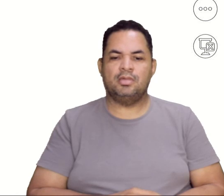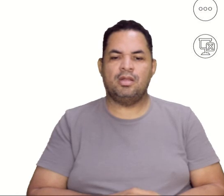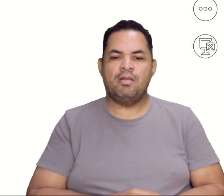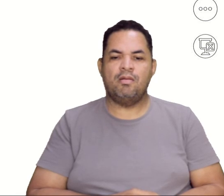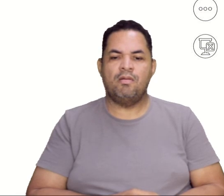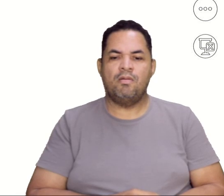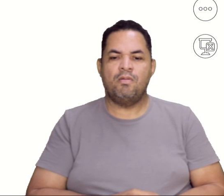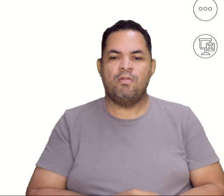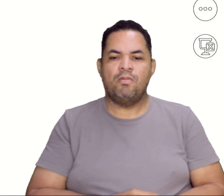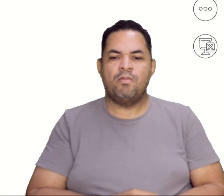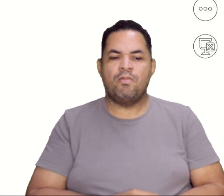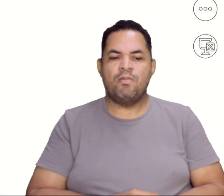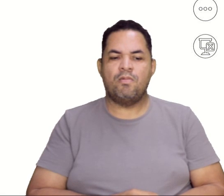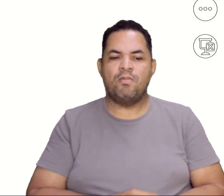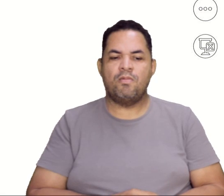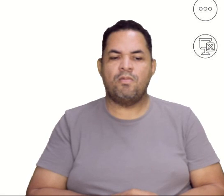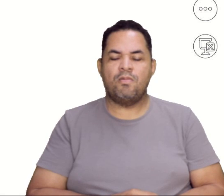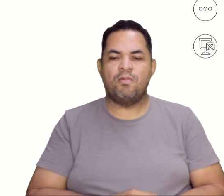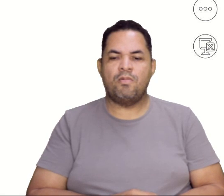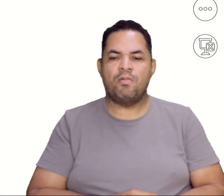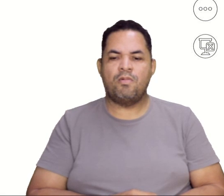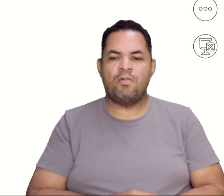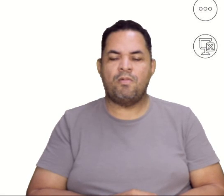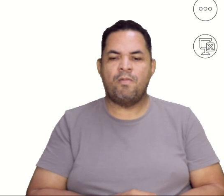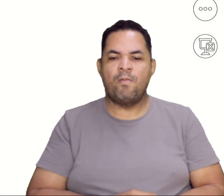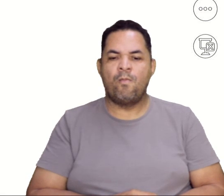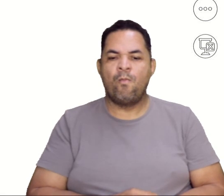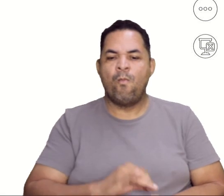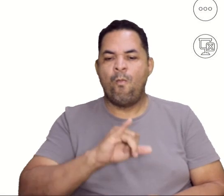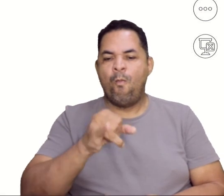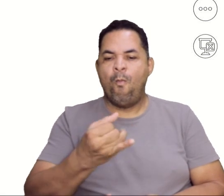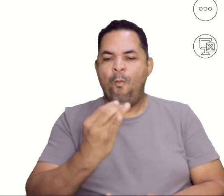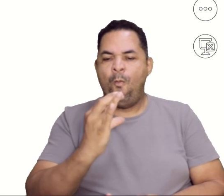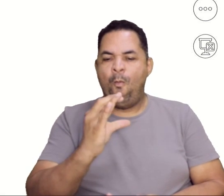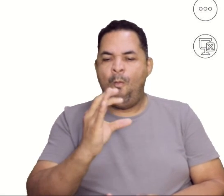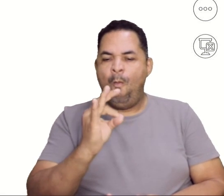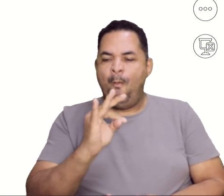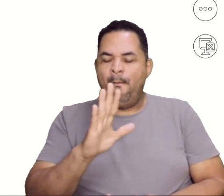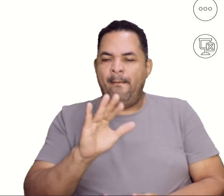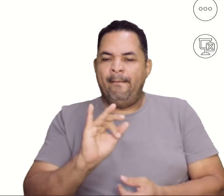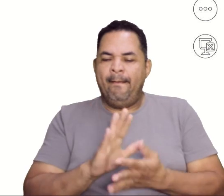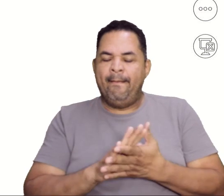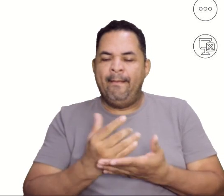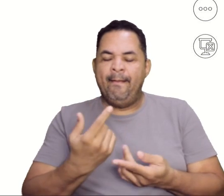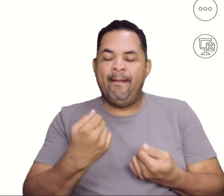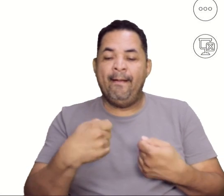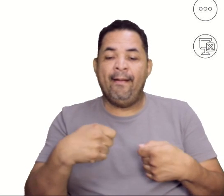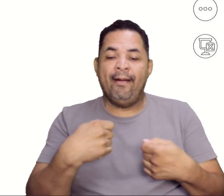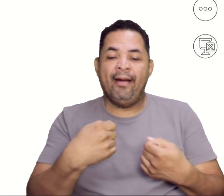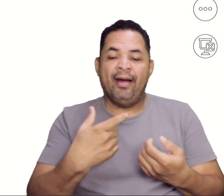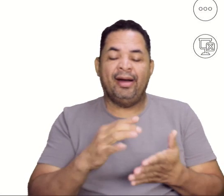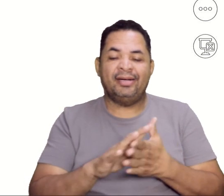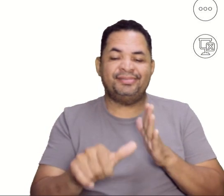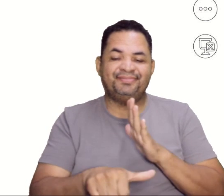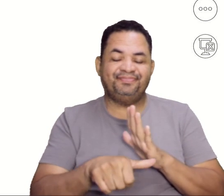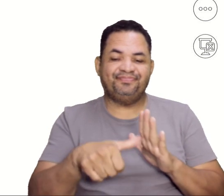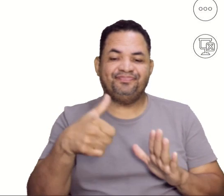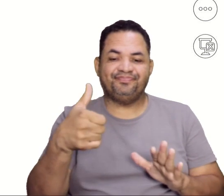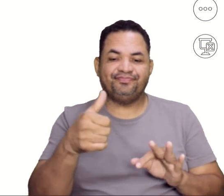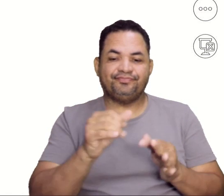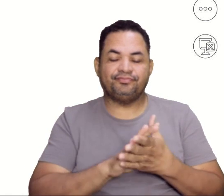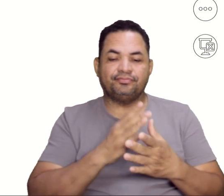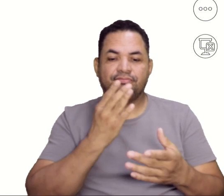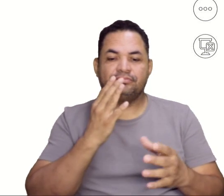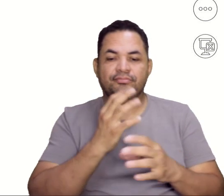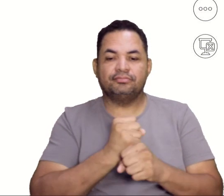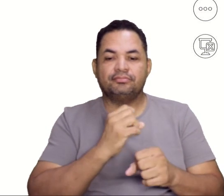vamos lá J ig a City capital taxa e tempo né que que ele tá querendo montante mas primeiro para a gente encontrar montante primeiramente temos